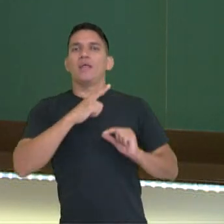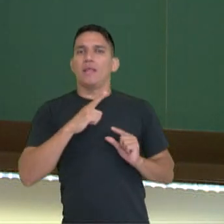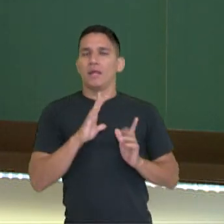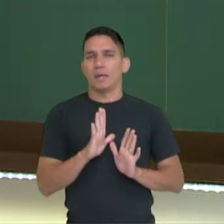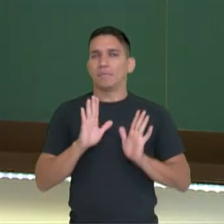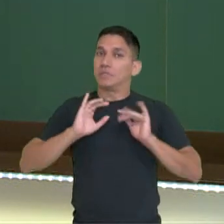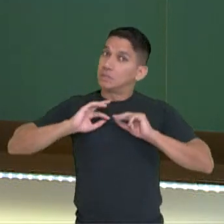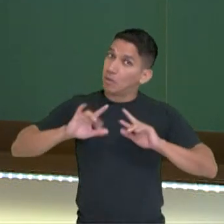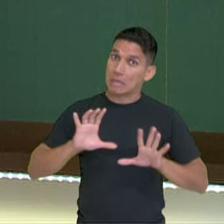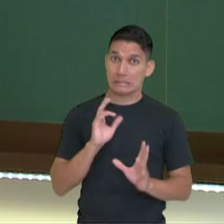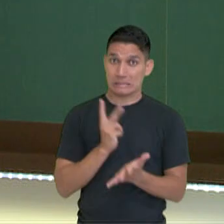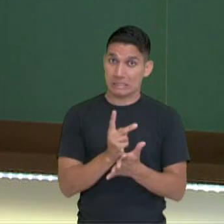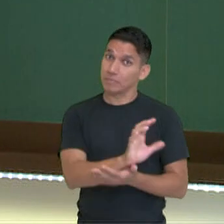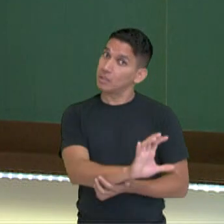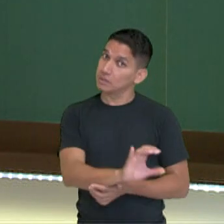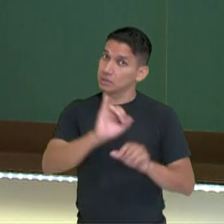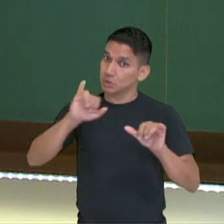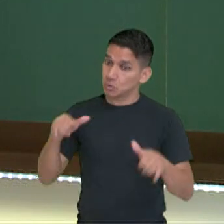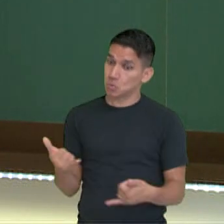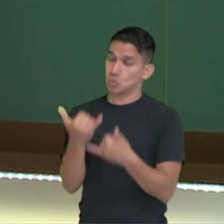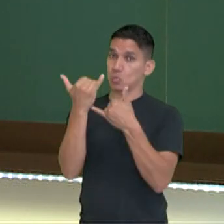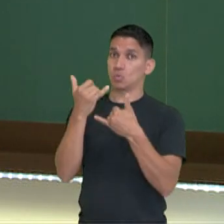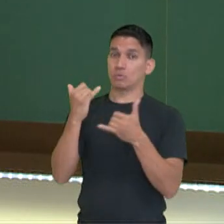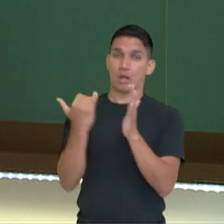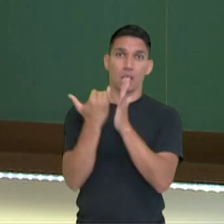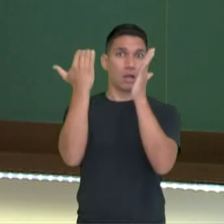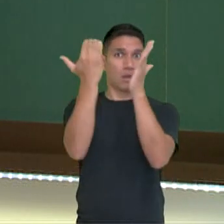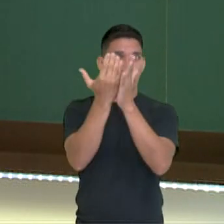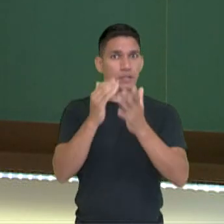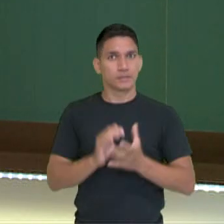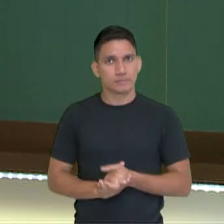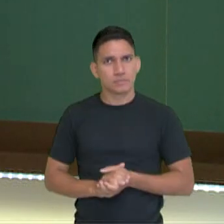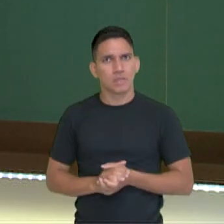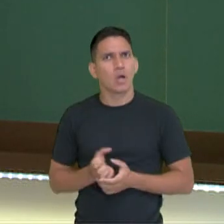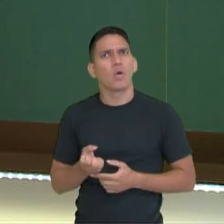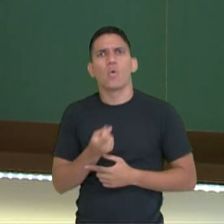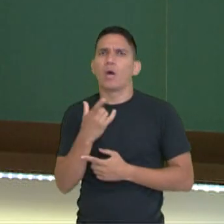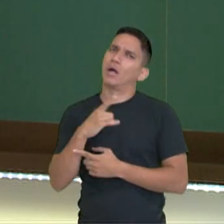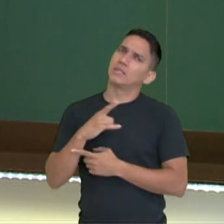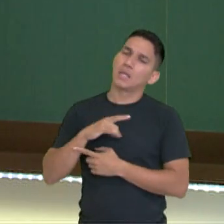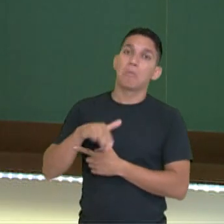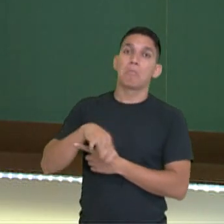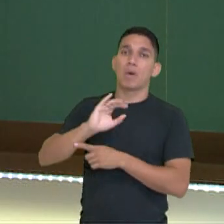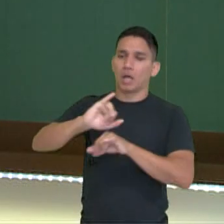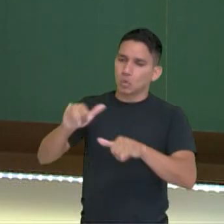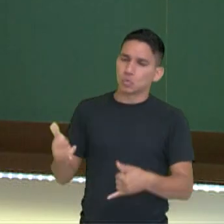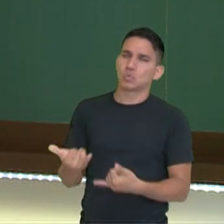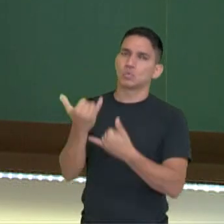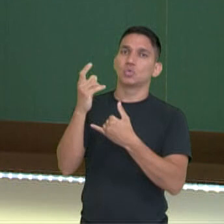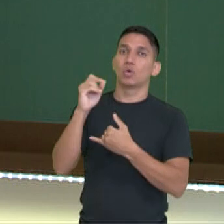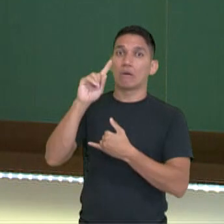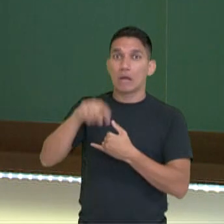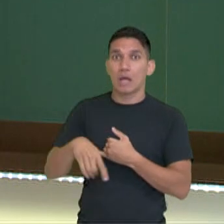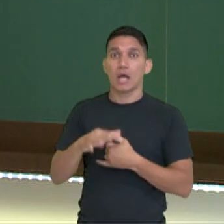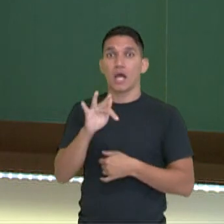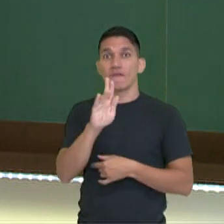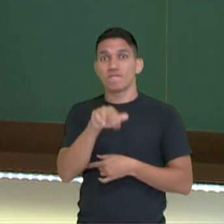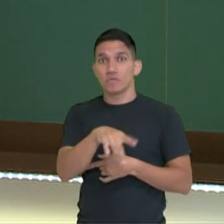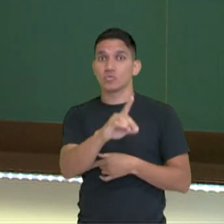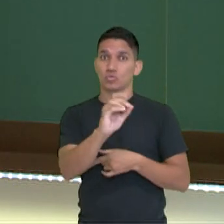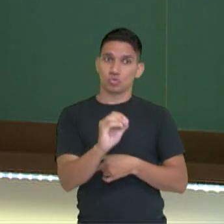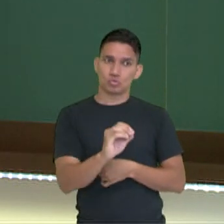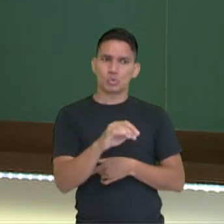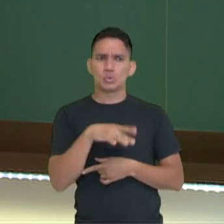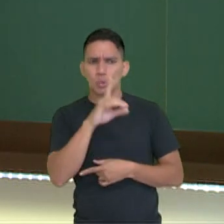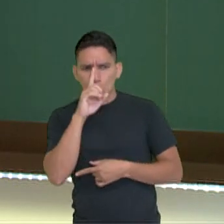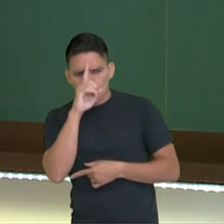o juro é tão alto. Quando tem os maiores rendimentos, são aqueles fundos de maior risco. Em vez de